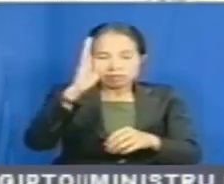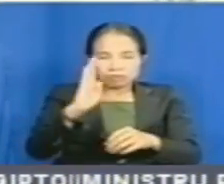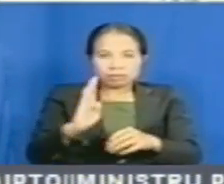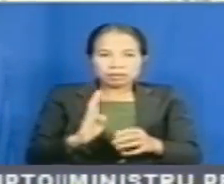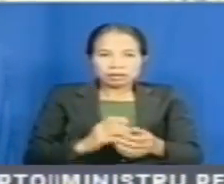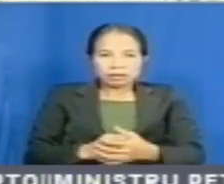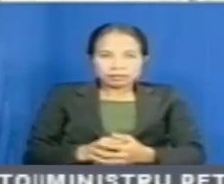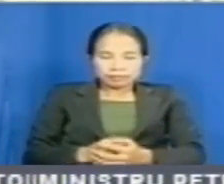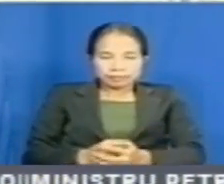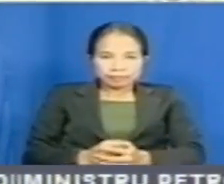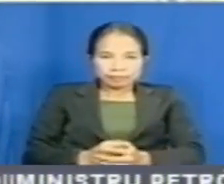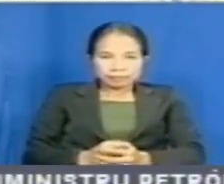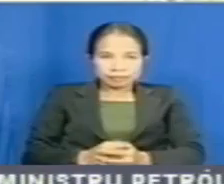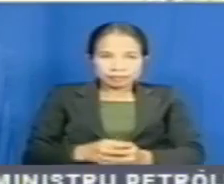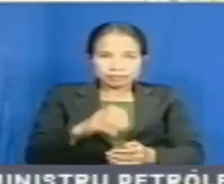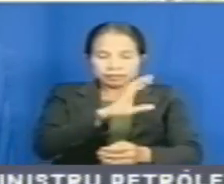Sarani,